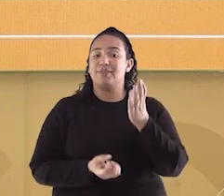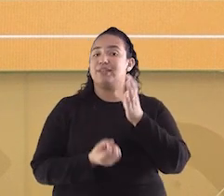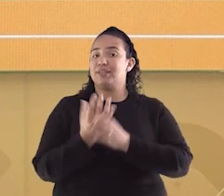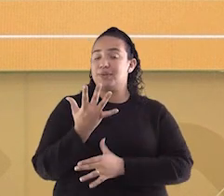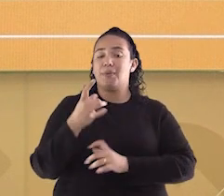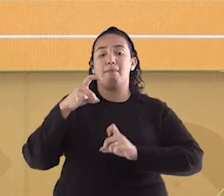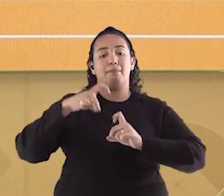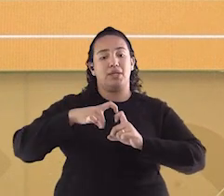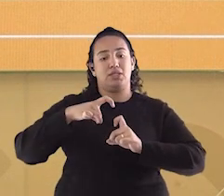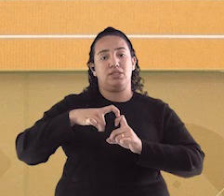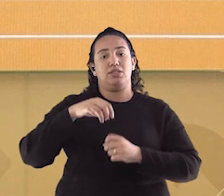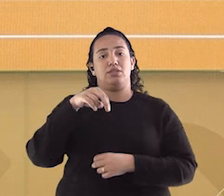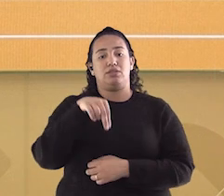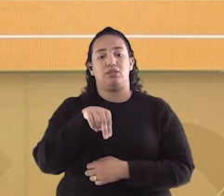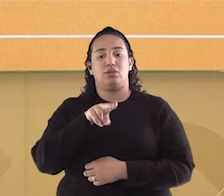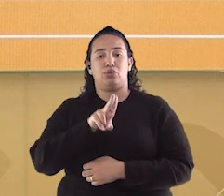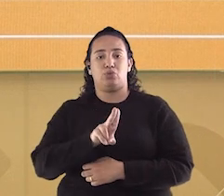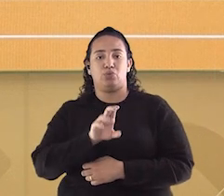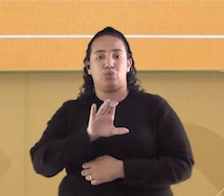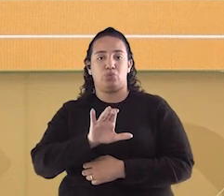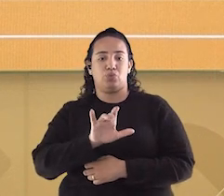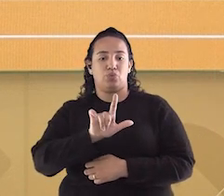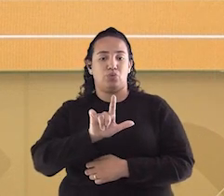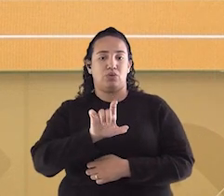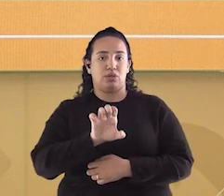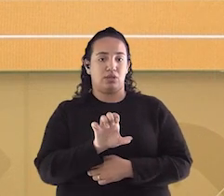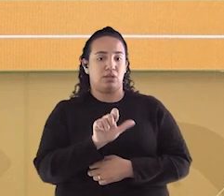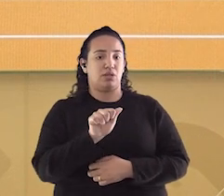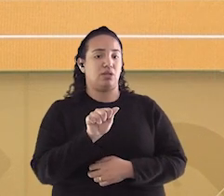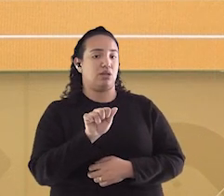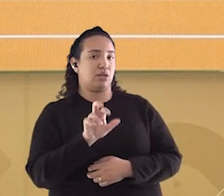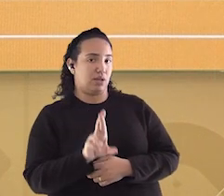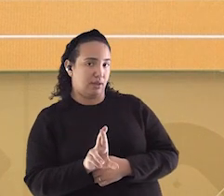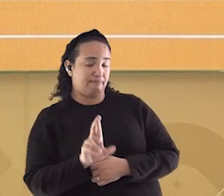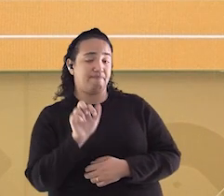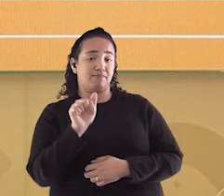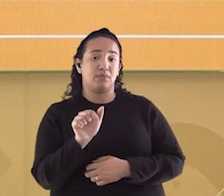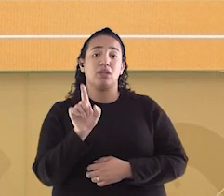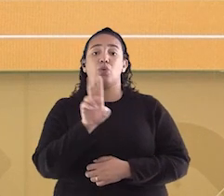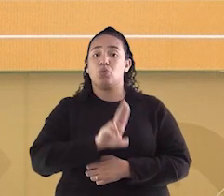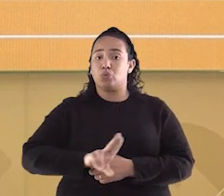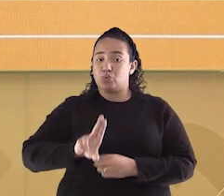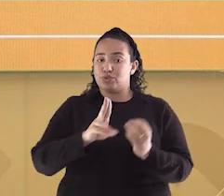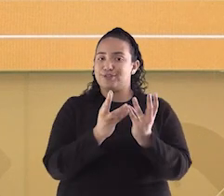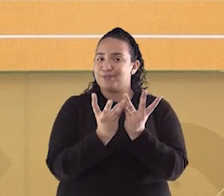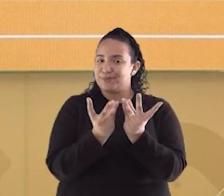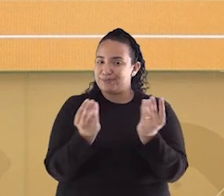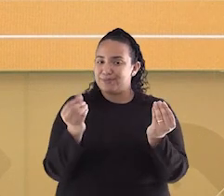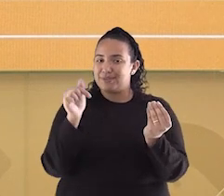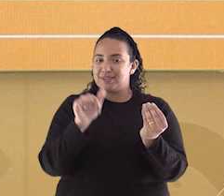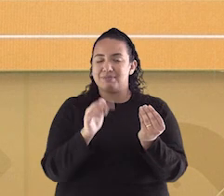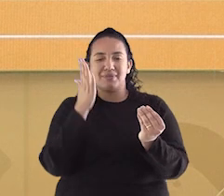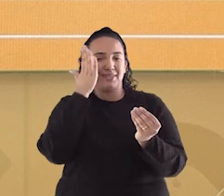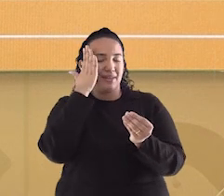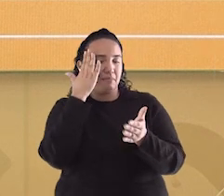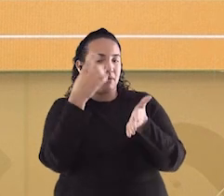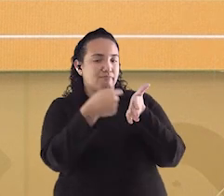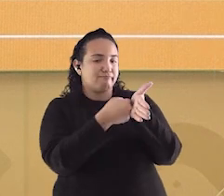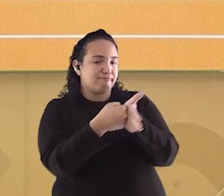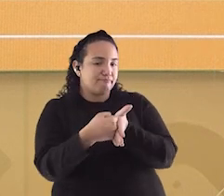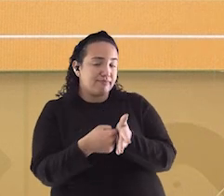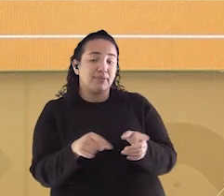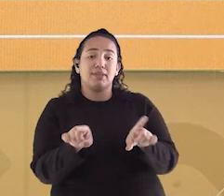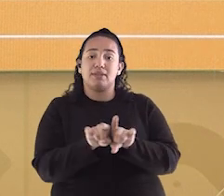medicina nuclear. Bem, ela usa pequenas quantidades de substâncias radioativas para realizar exames diagnósticos e